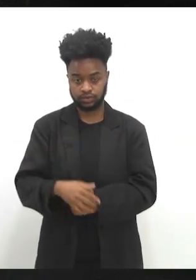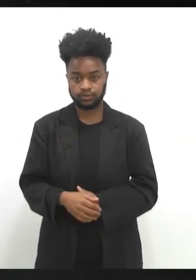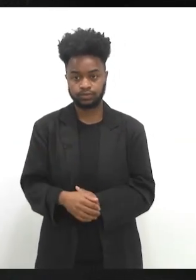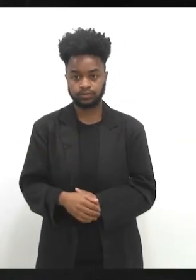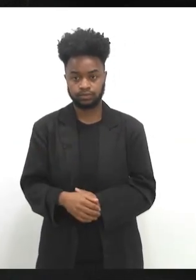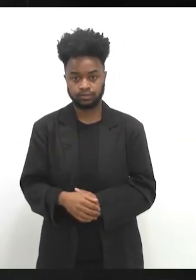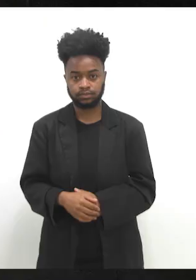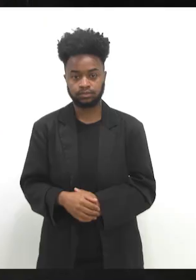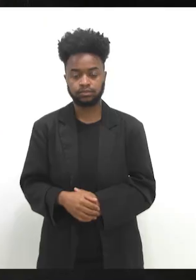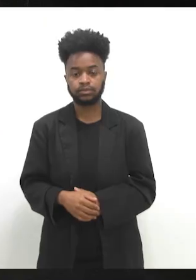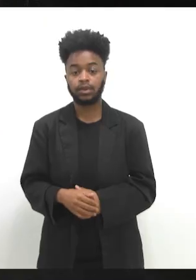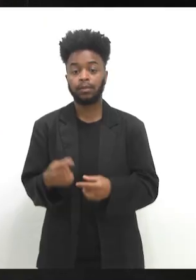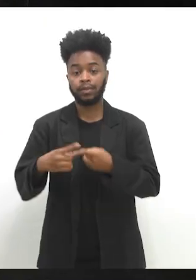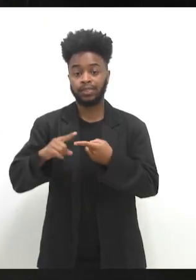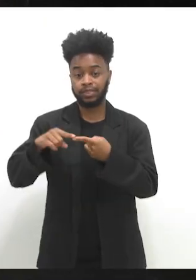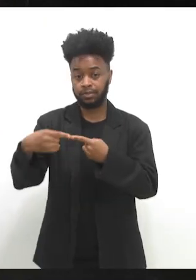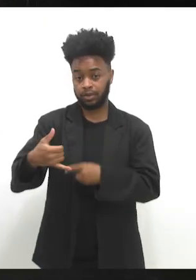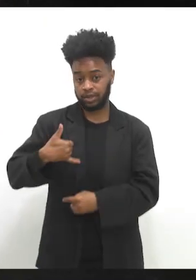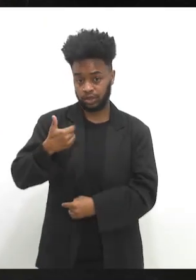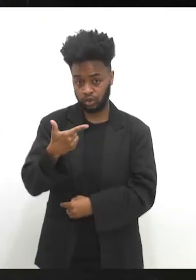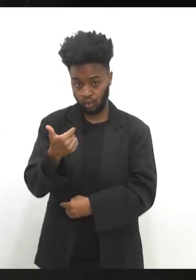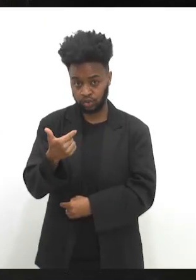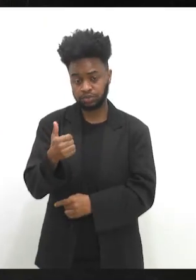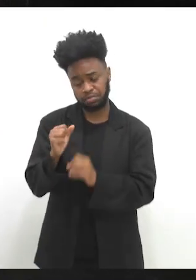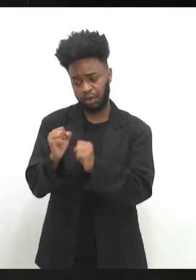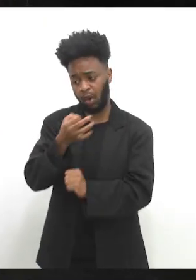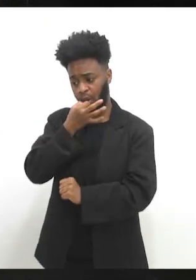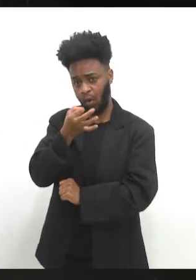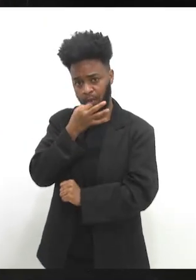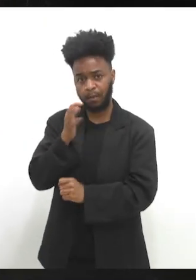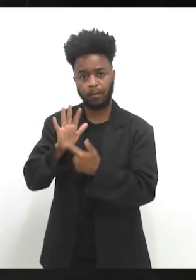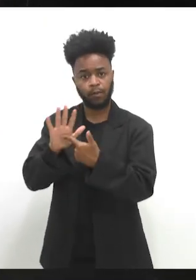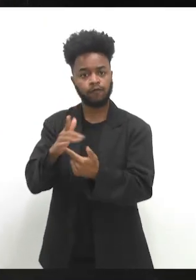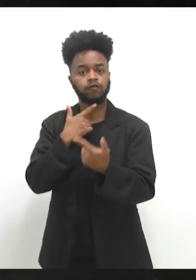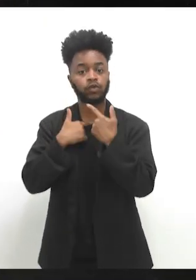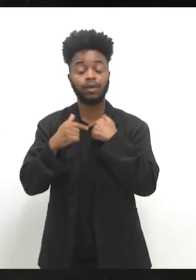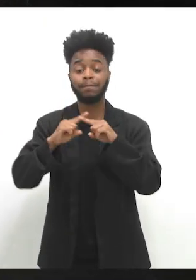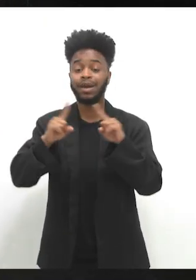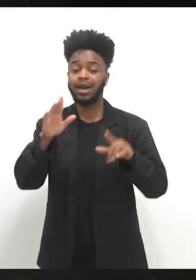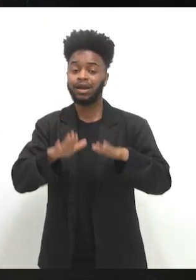12 anos, tá. 12 anos de idade, a opinião dela já é levada em consideração. Isso.